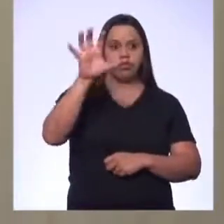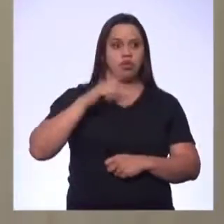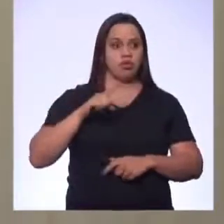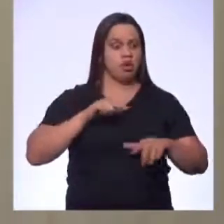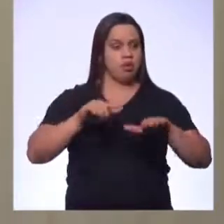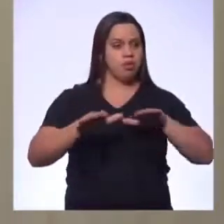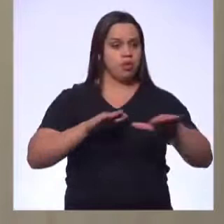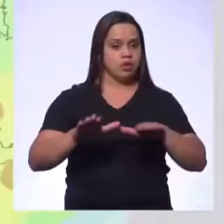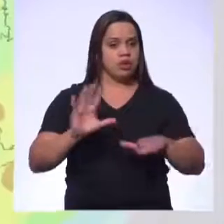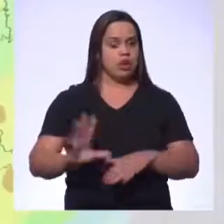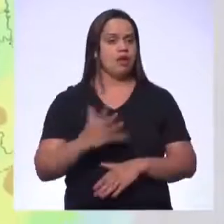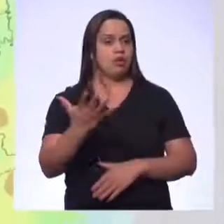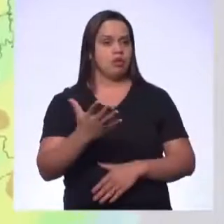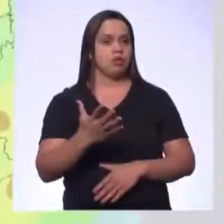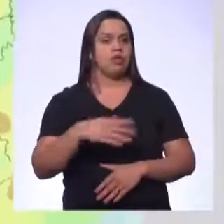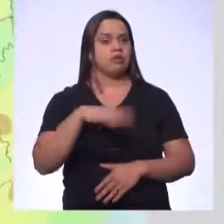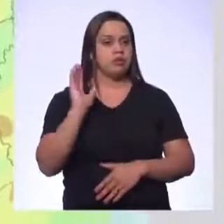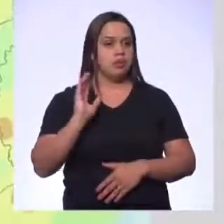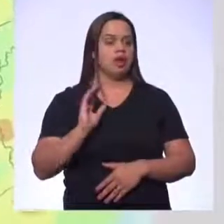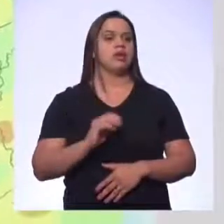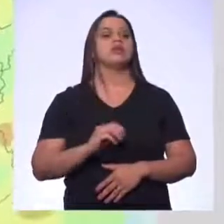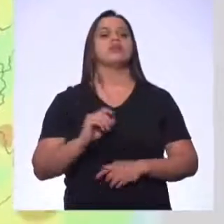mais frequentes.